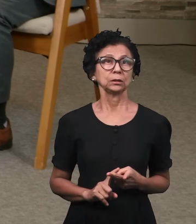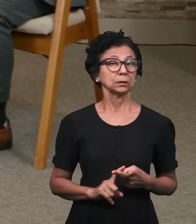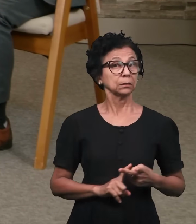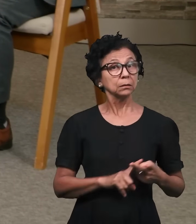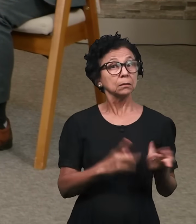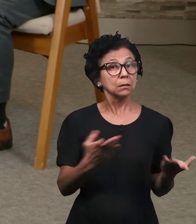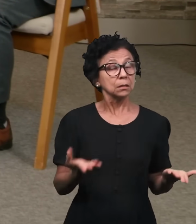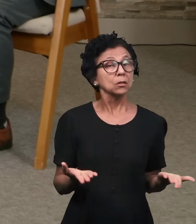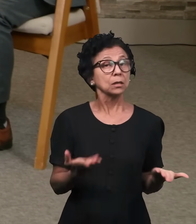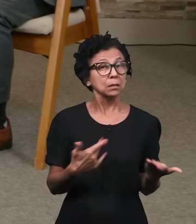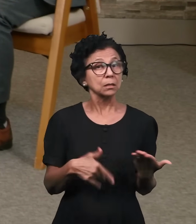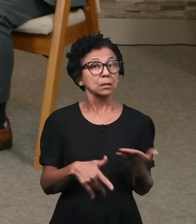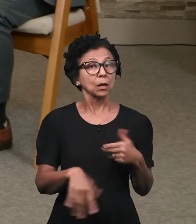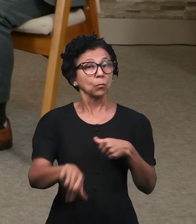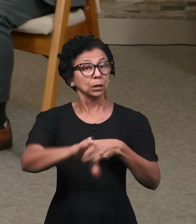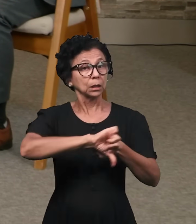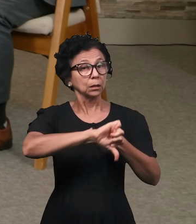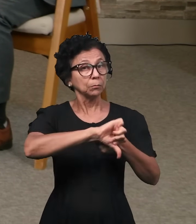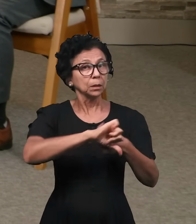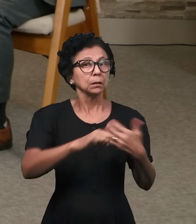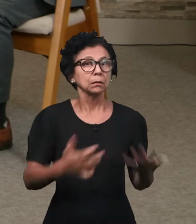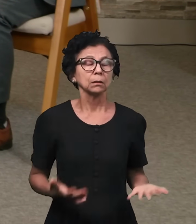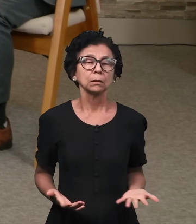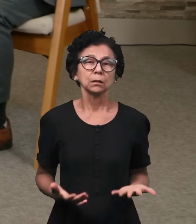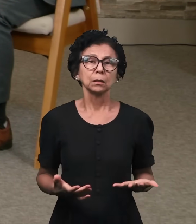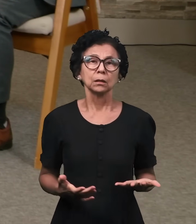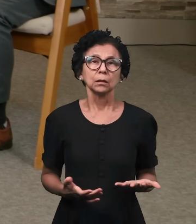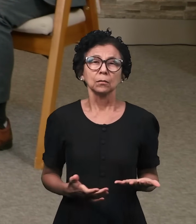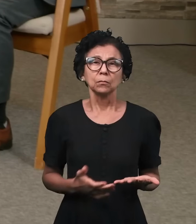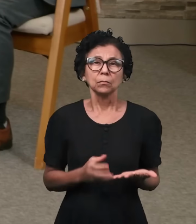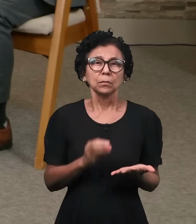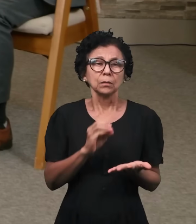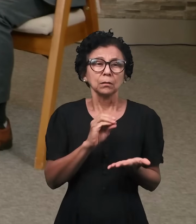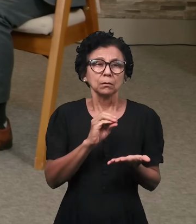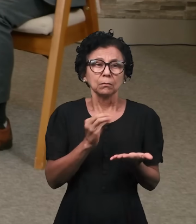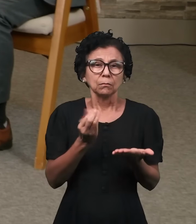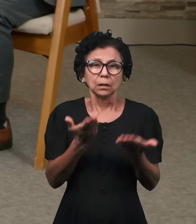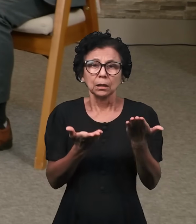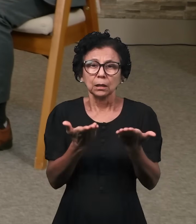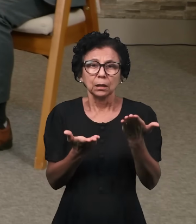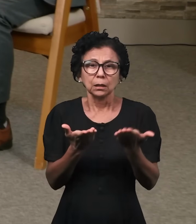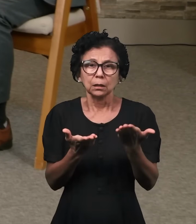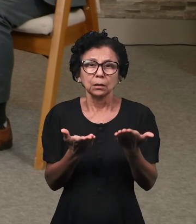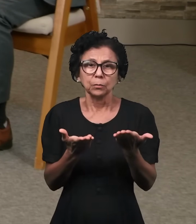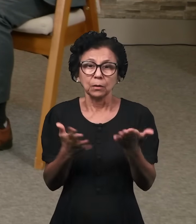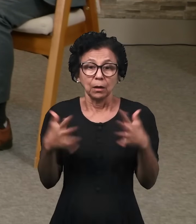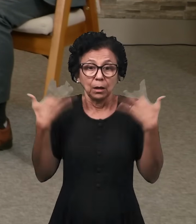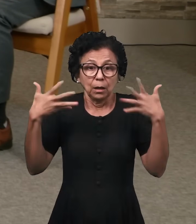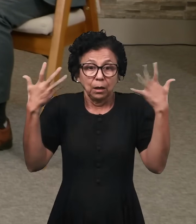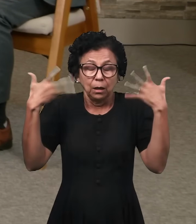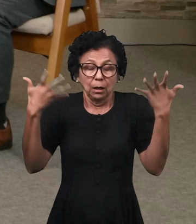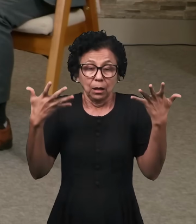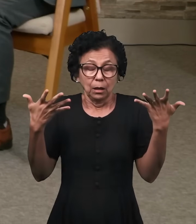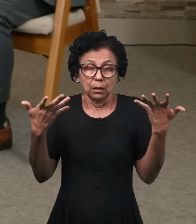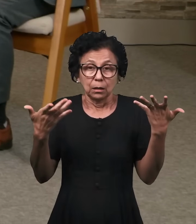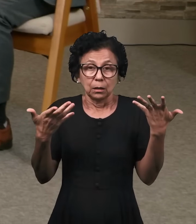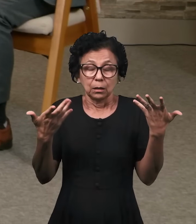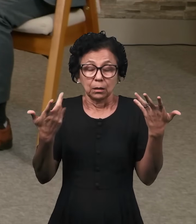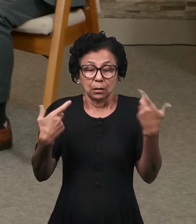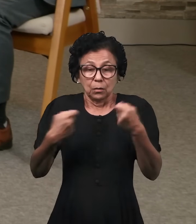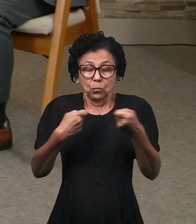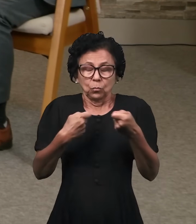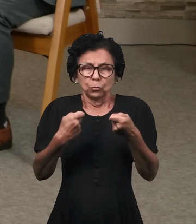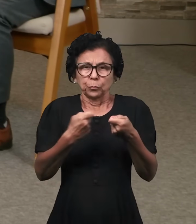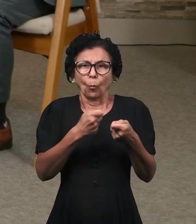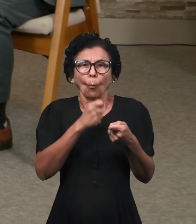ato infracional por desequilíbrio, não conseguem, ficam tão estimulados que perdem a capacidade de autocontrole. Na escola,